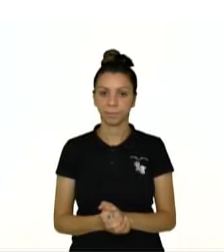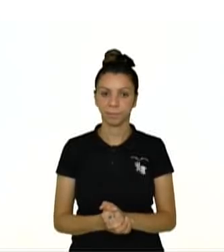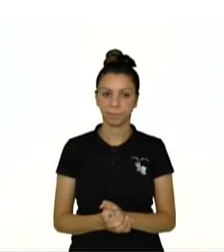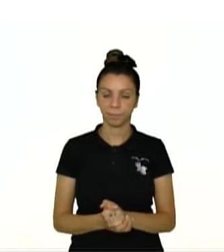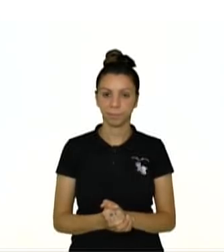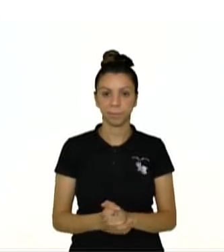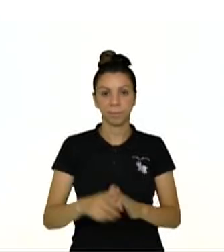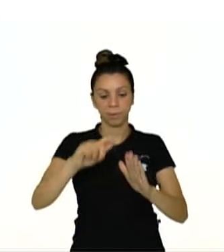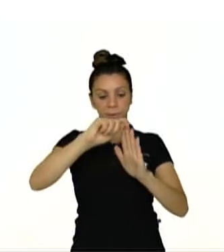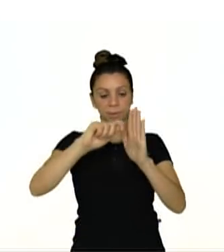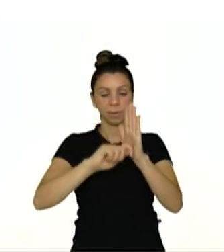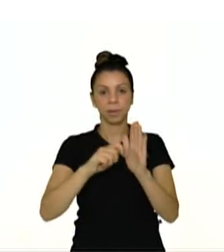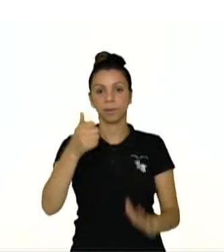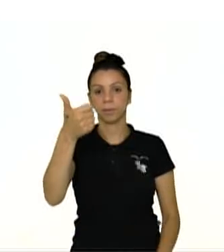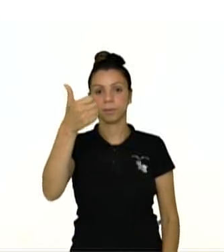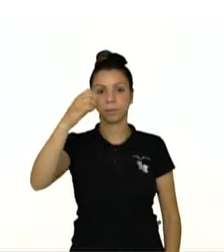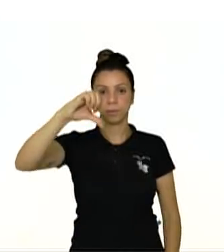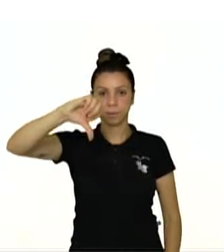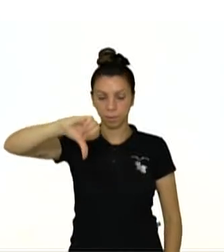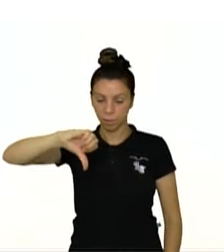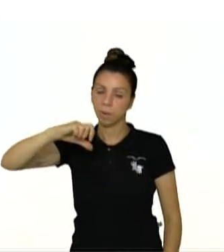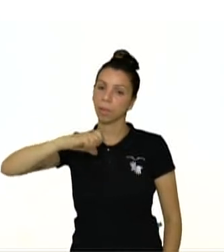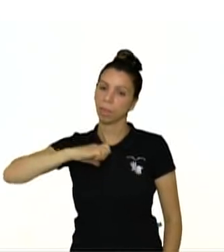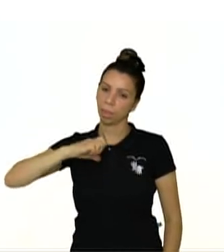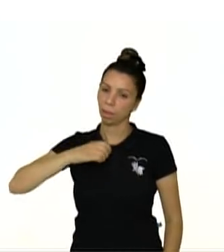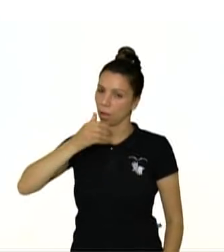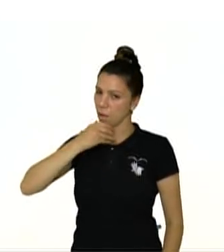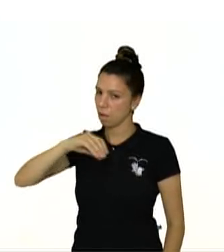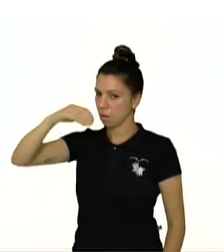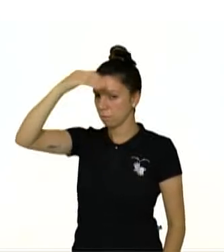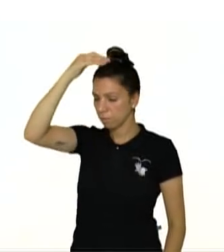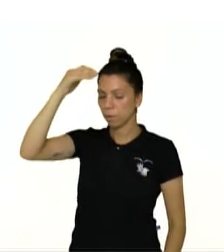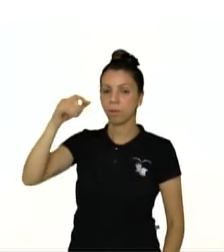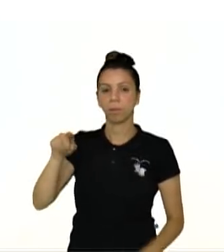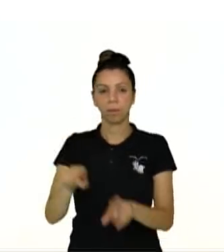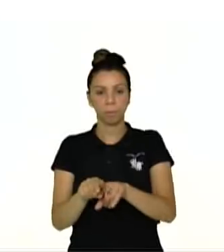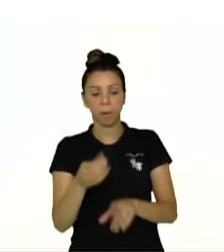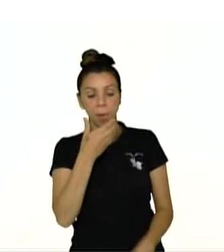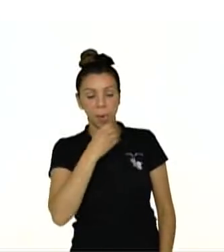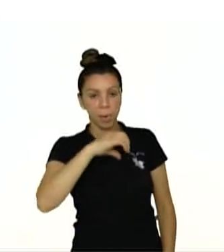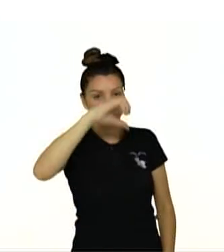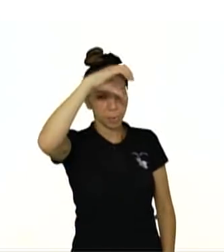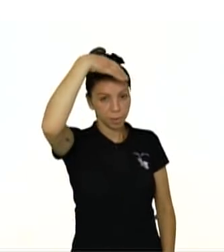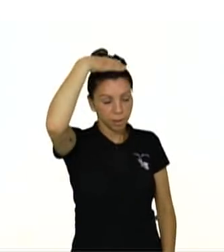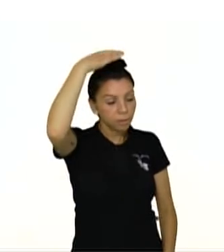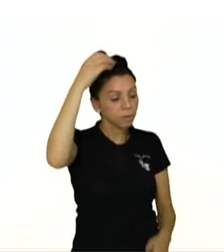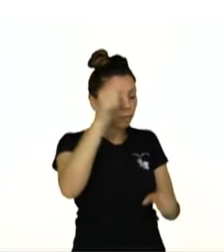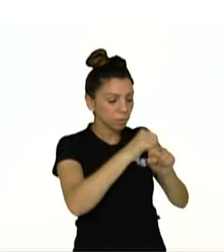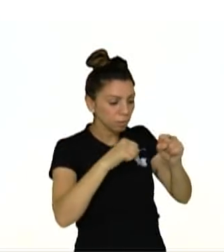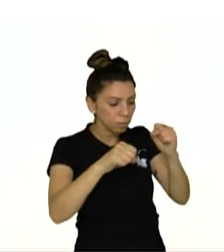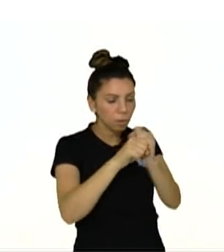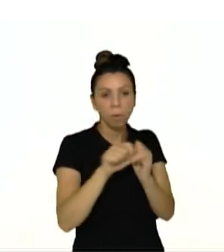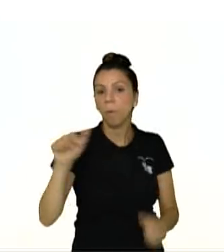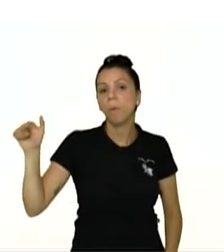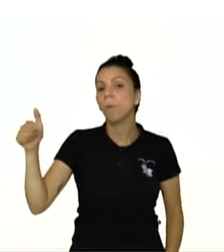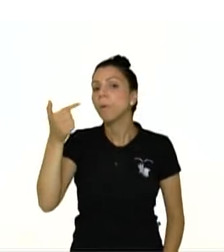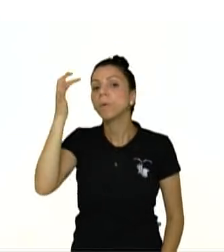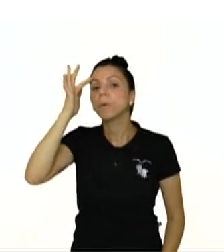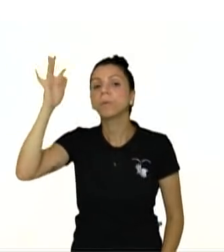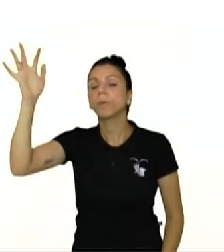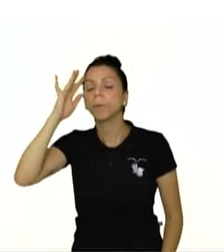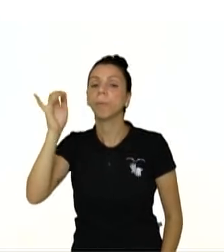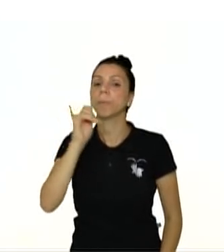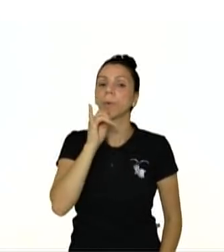durante o século XIX, além do darwinismo e do darwinismo social, tiveram outras teorias, como, por exemplo,